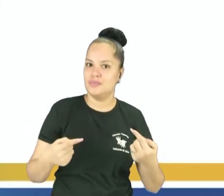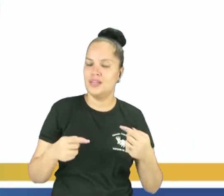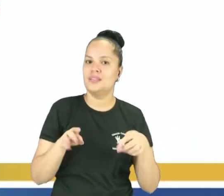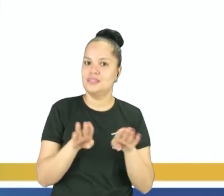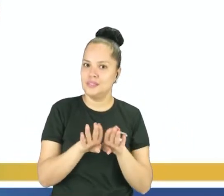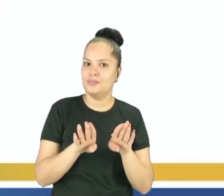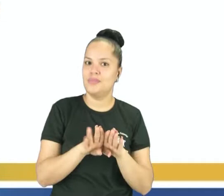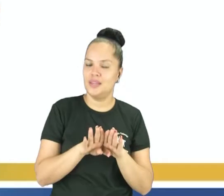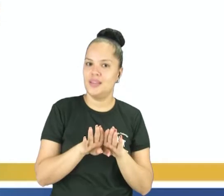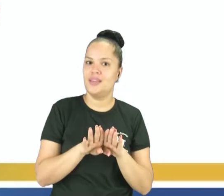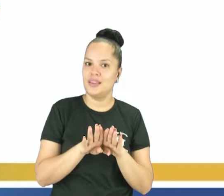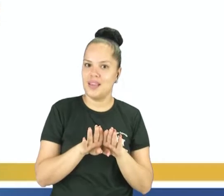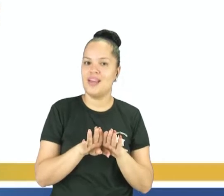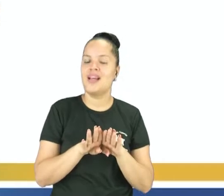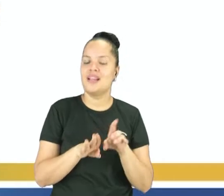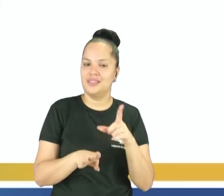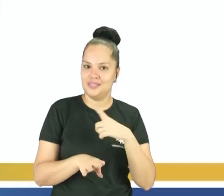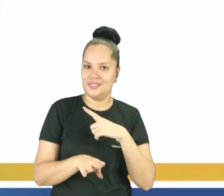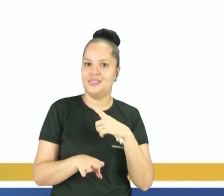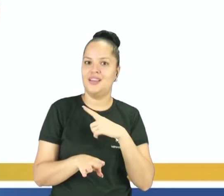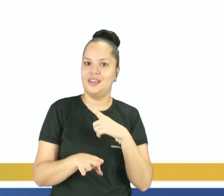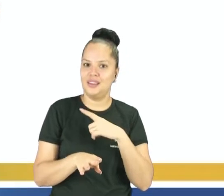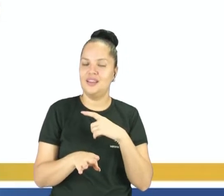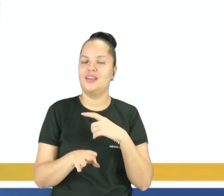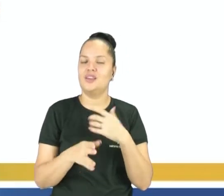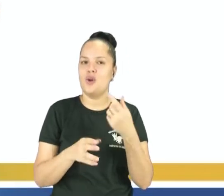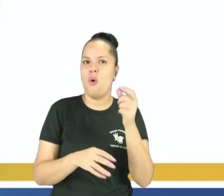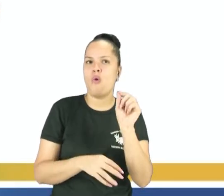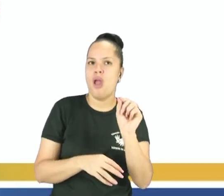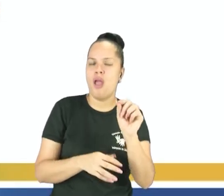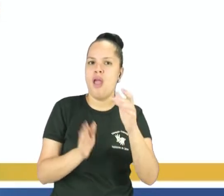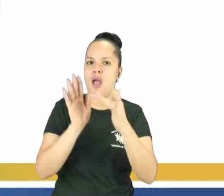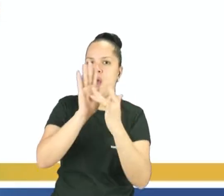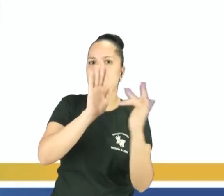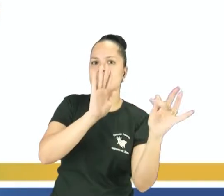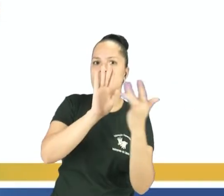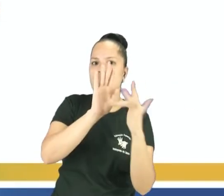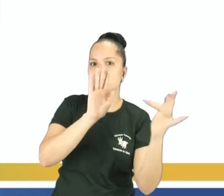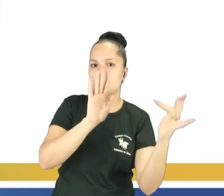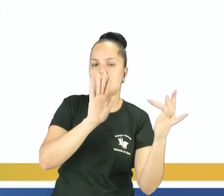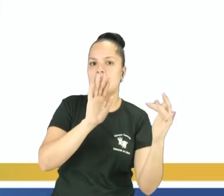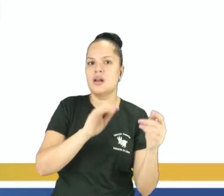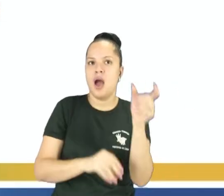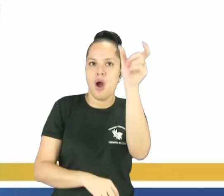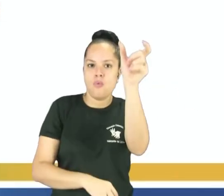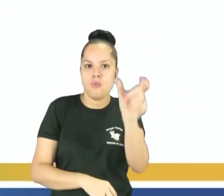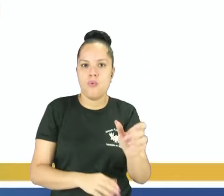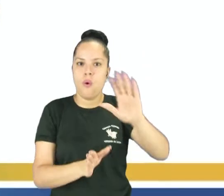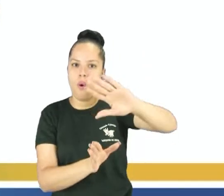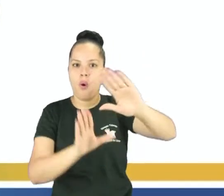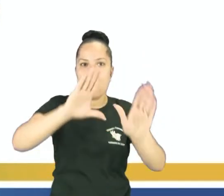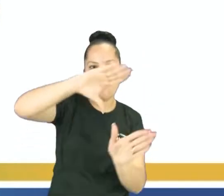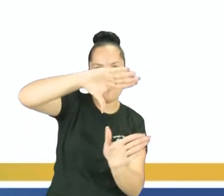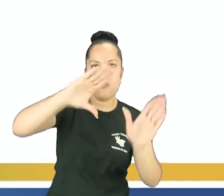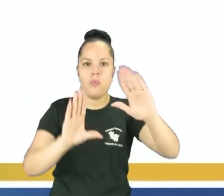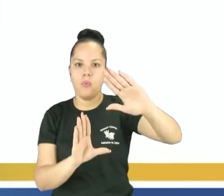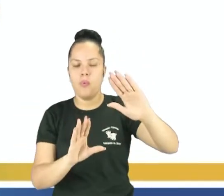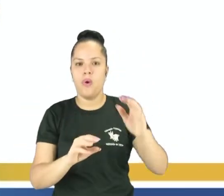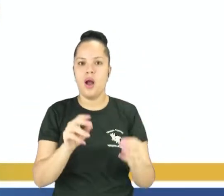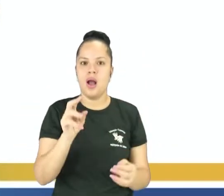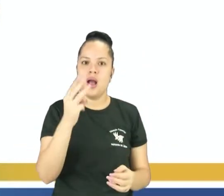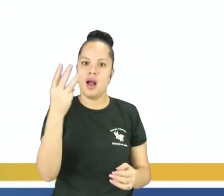tipo de trabalho com elas. Na primeira eu refleti, na segunda eu estou rodando e na terceira eu estou